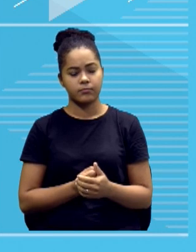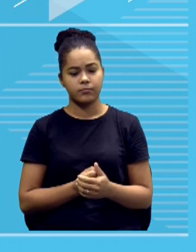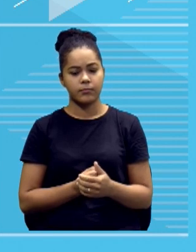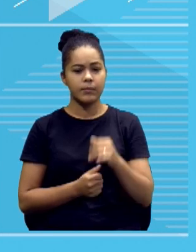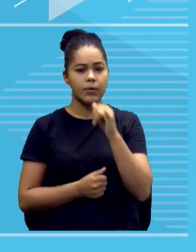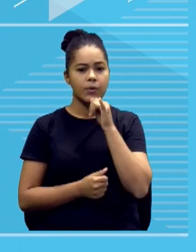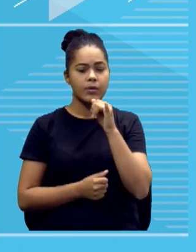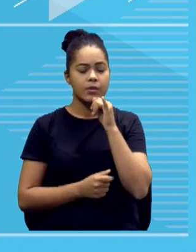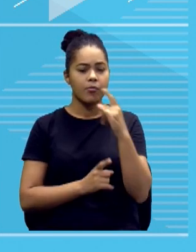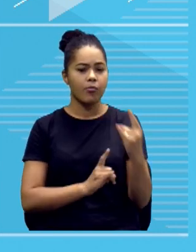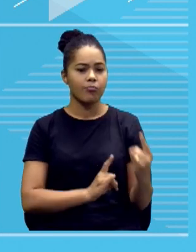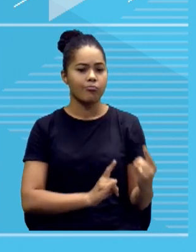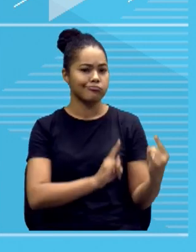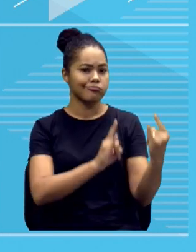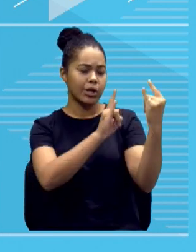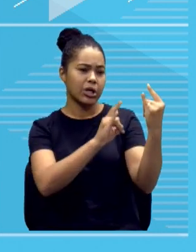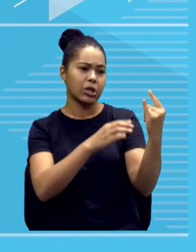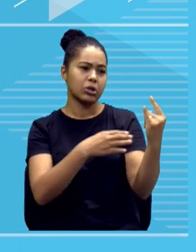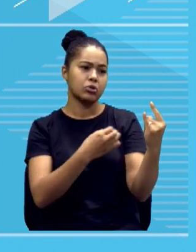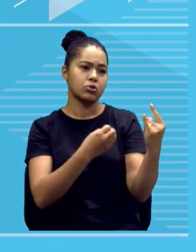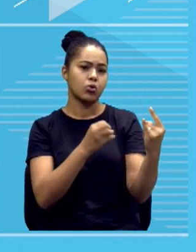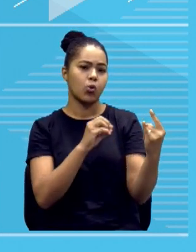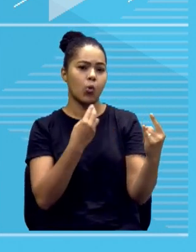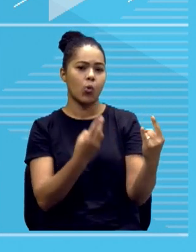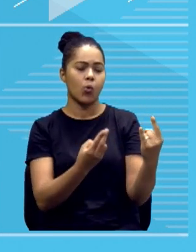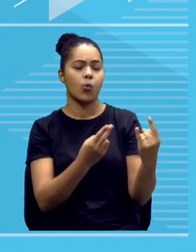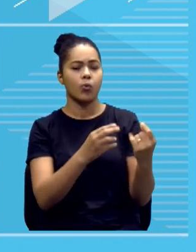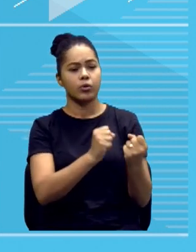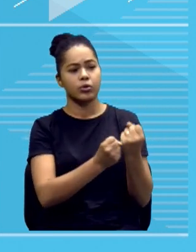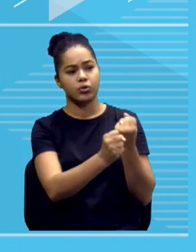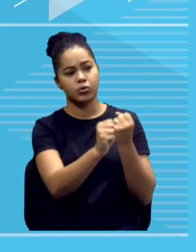Indústrias. Existem algumas situações